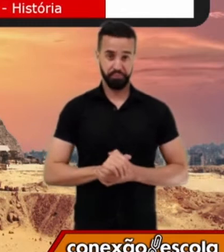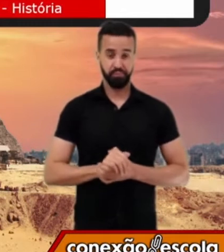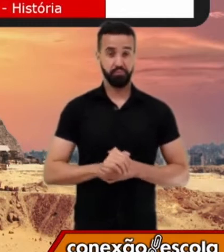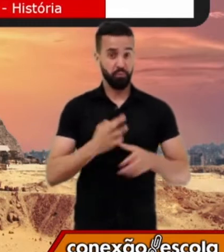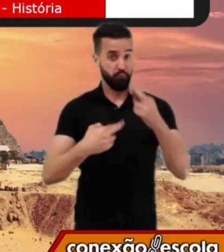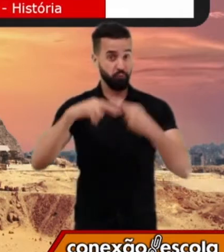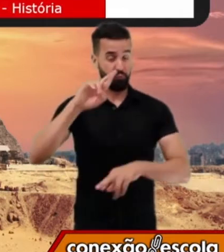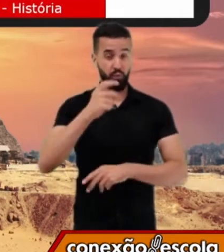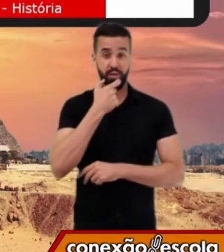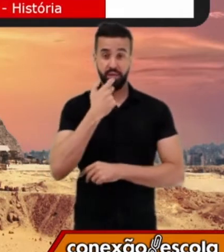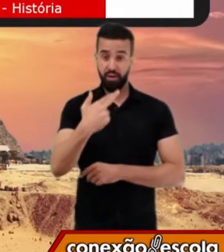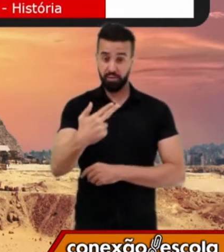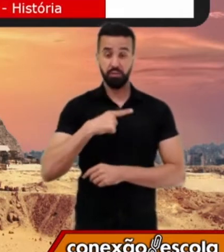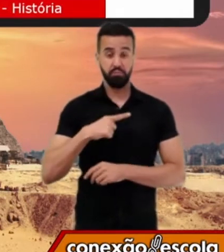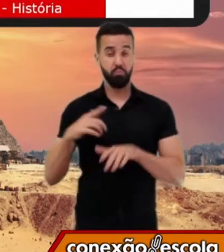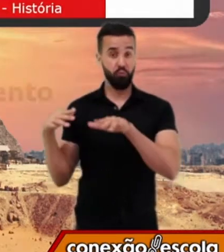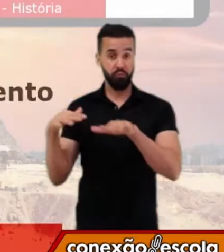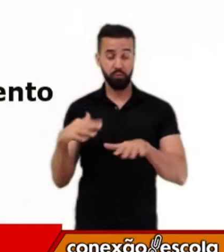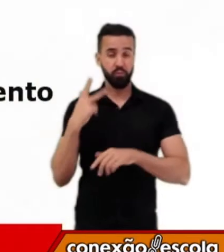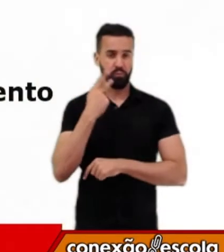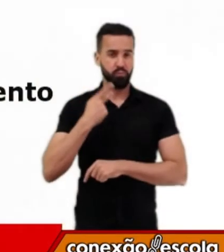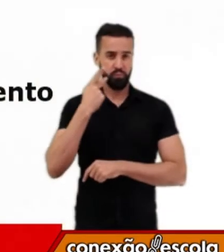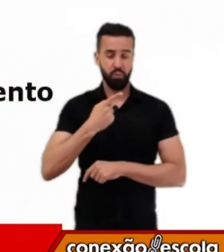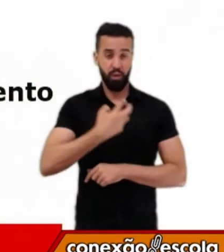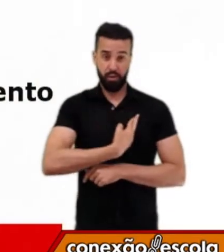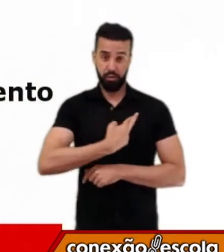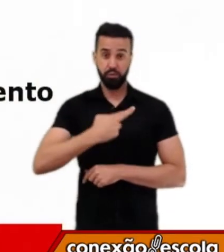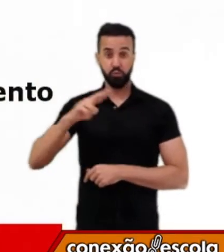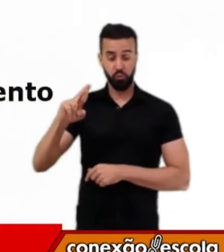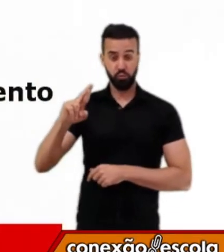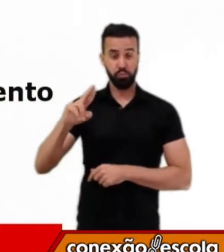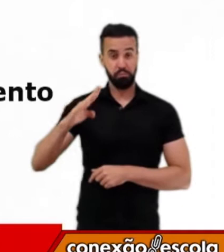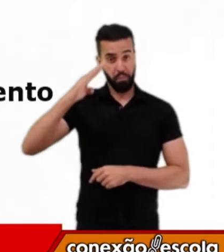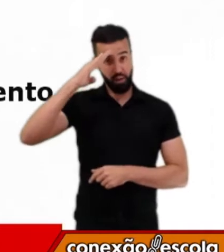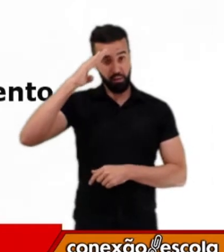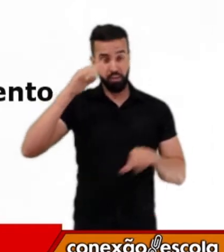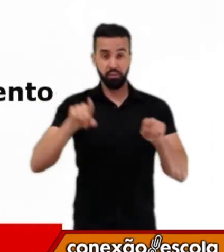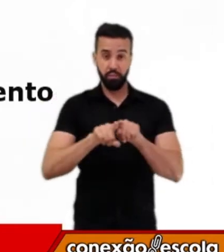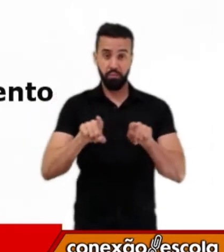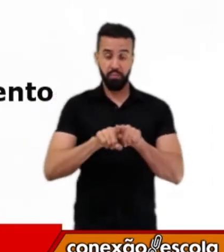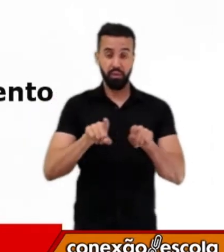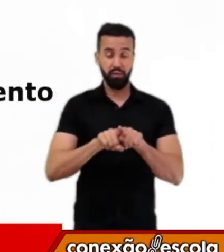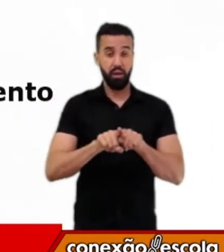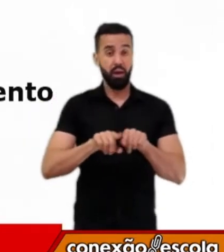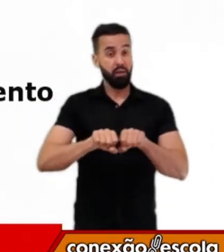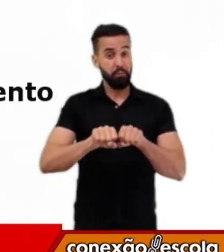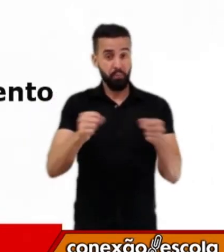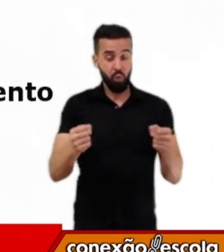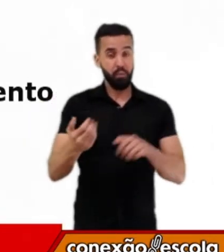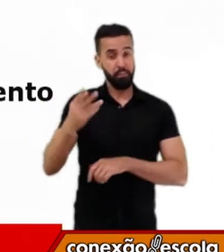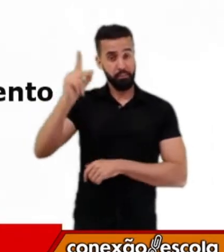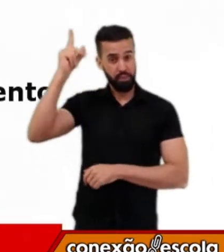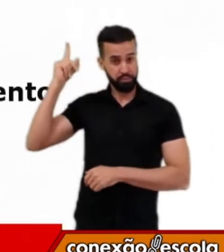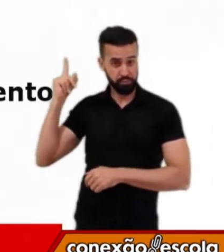movimento político, militar e religioso que destruiu o antigo regime na Inglaterra, instalando